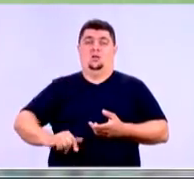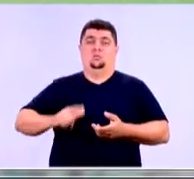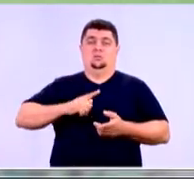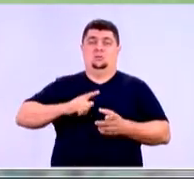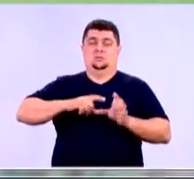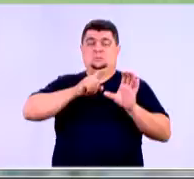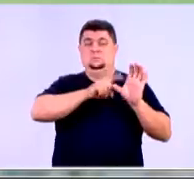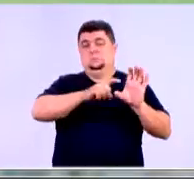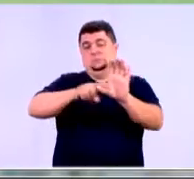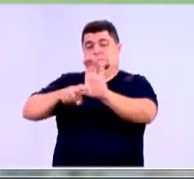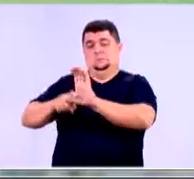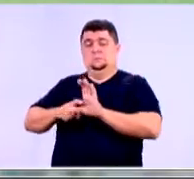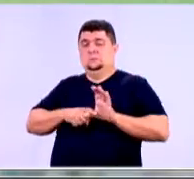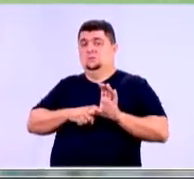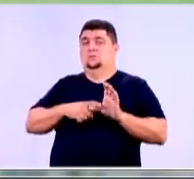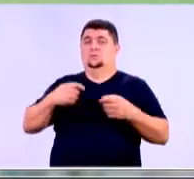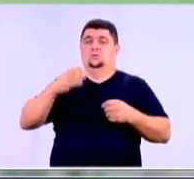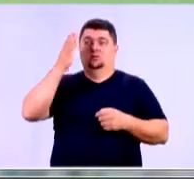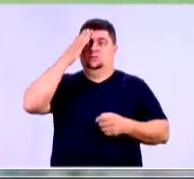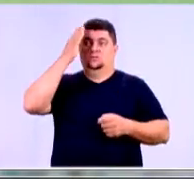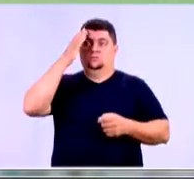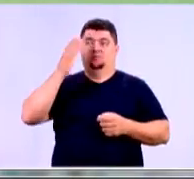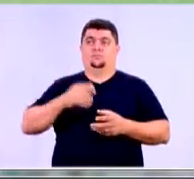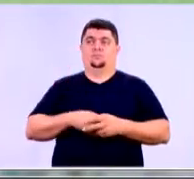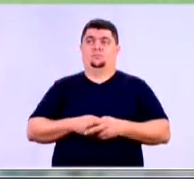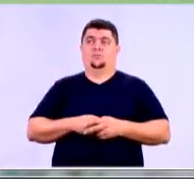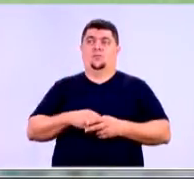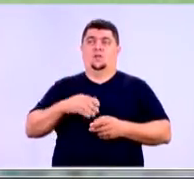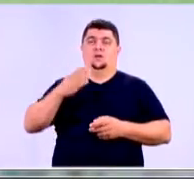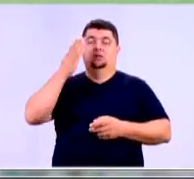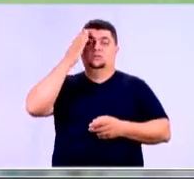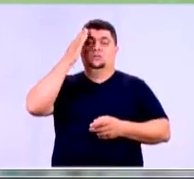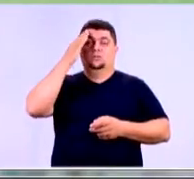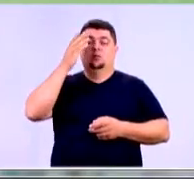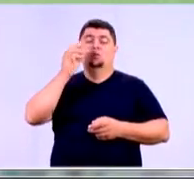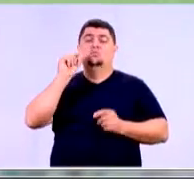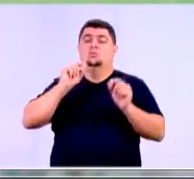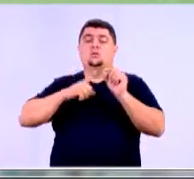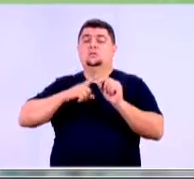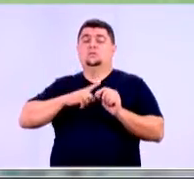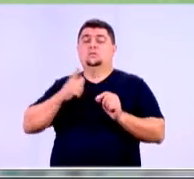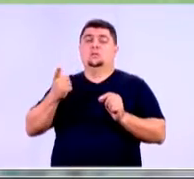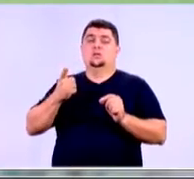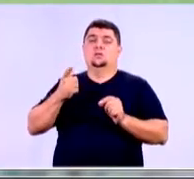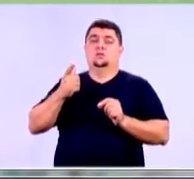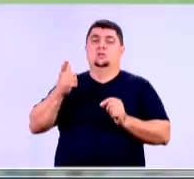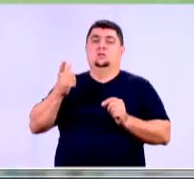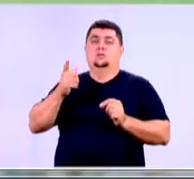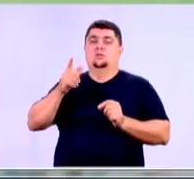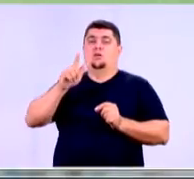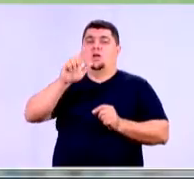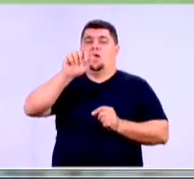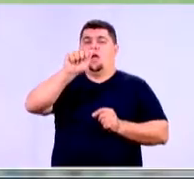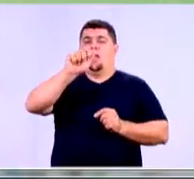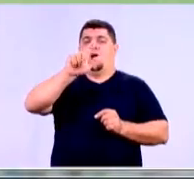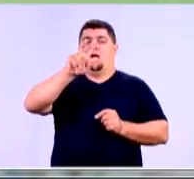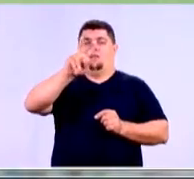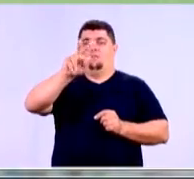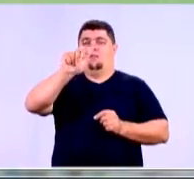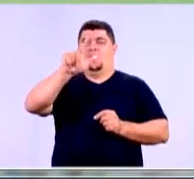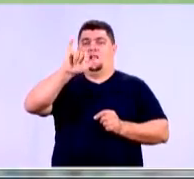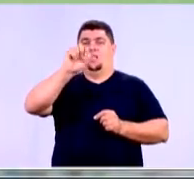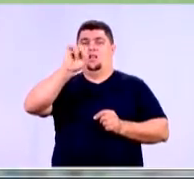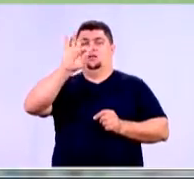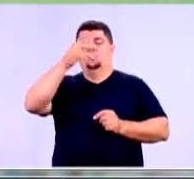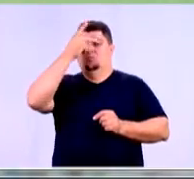que comprometem sua renda. E garantias fornecidas pelo cliente, por exemplo, que o professor falou, é ter uma avalista, né? Ter uma